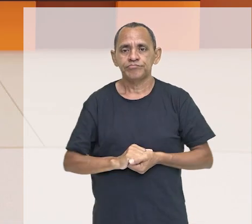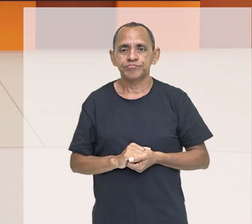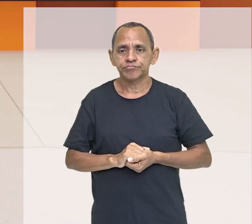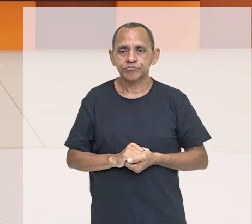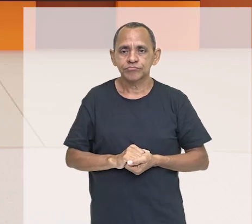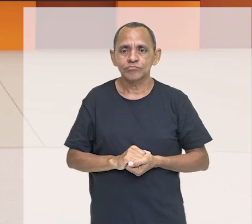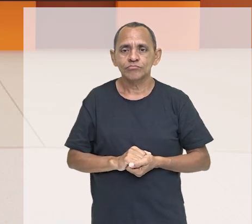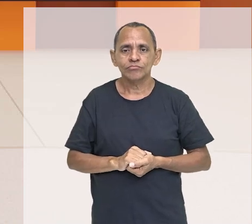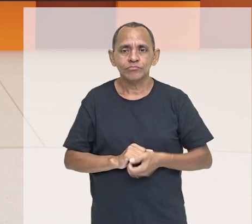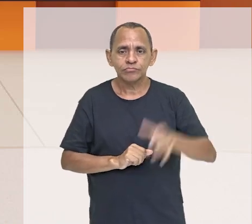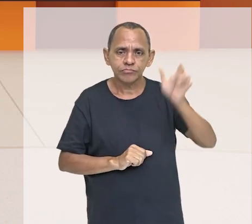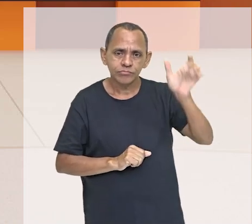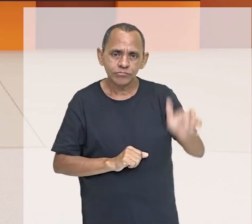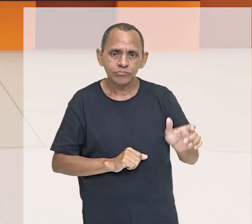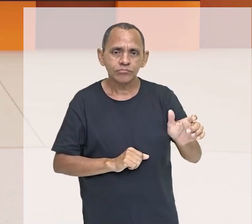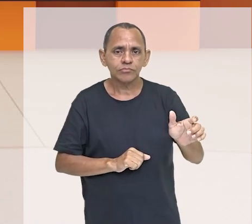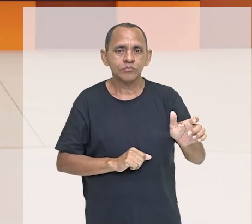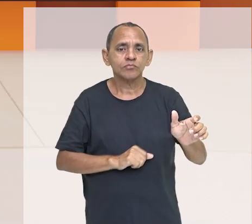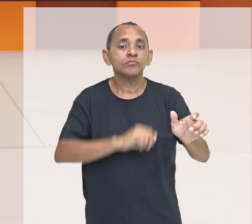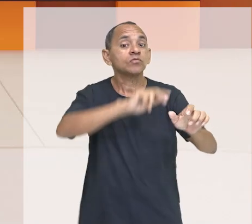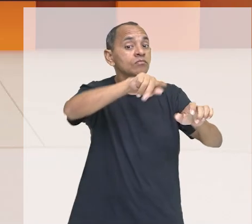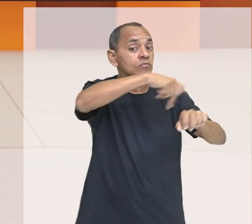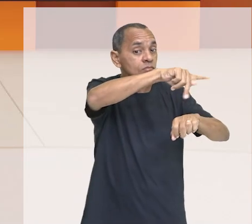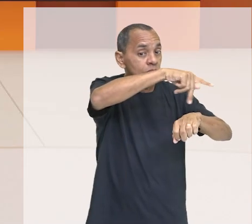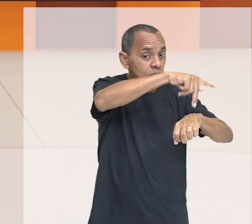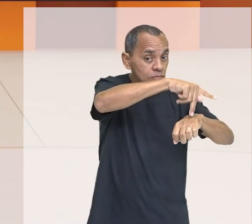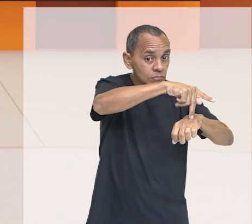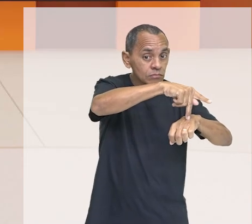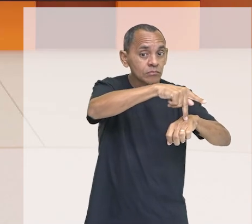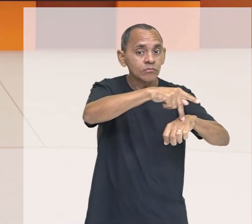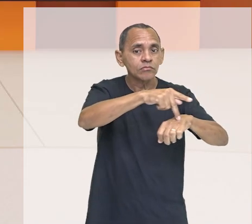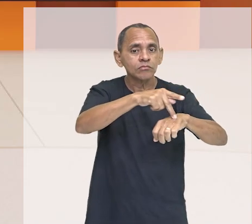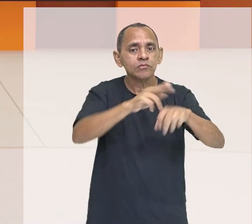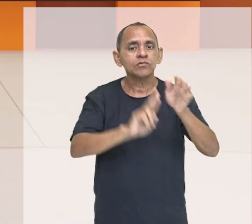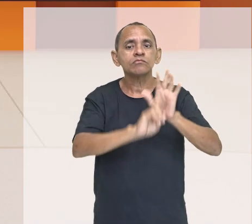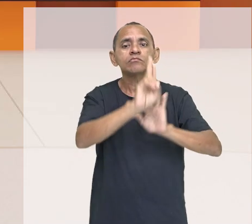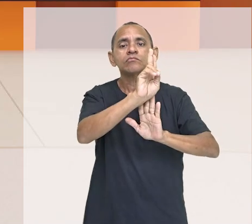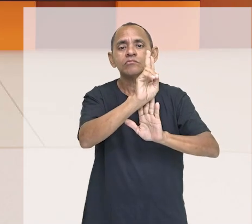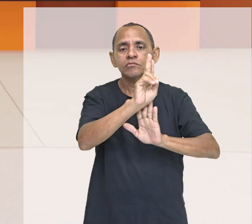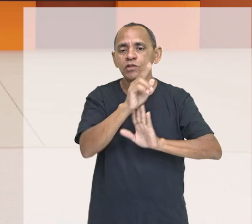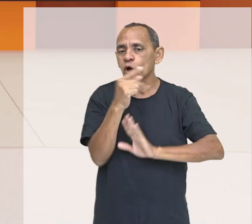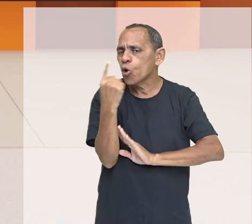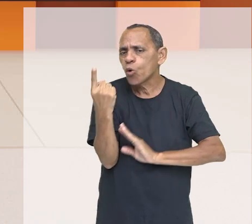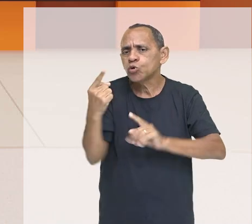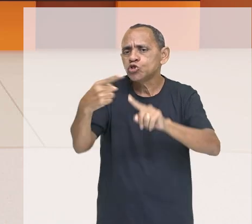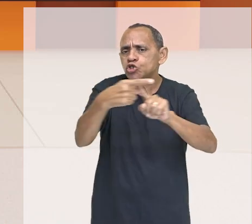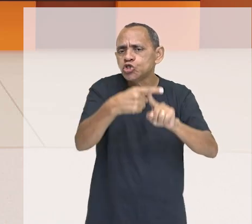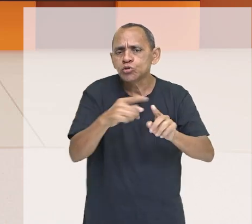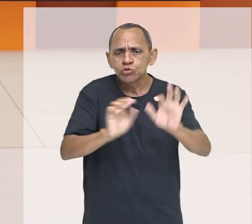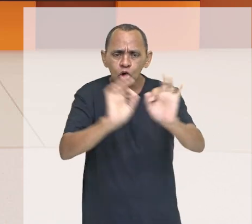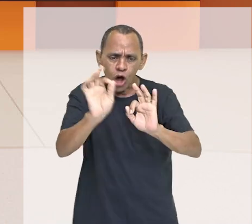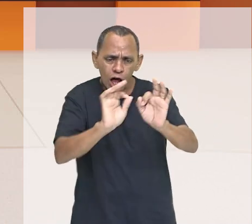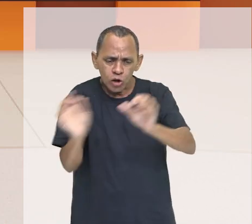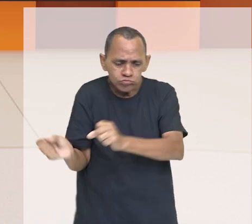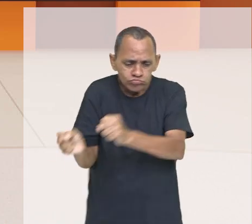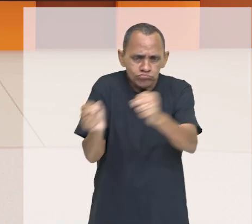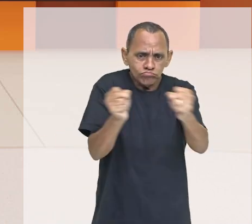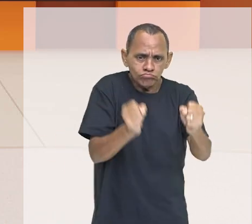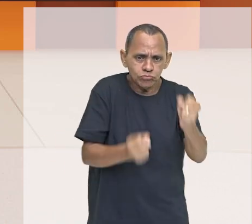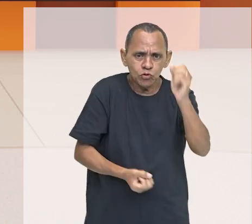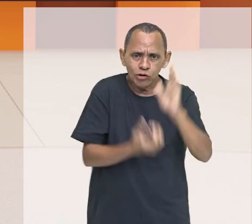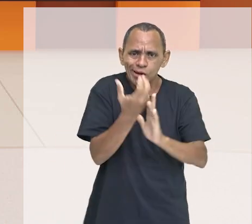bom? Vamos lá, então. O Estado moderno, ou o Estado-nação,